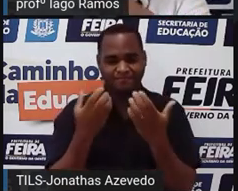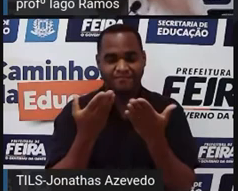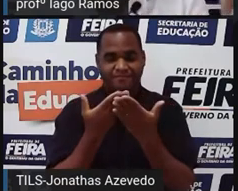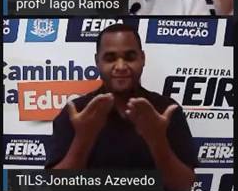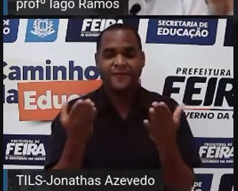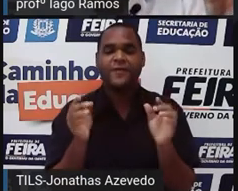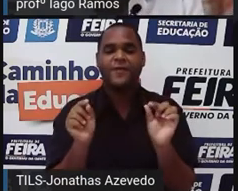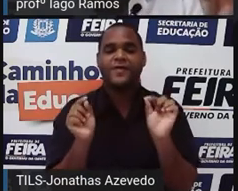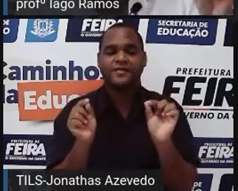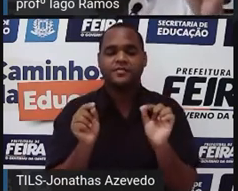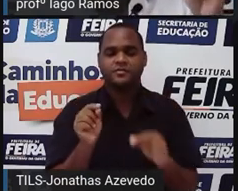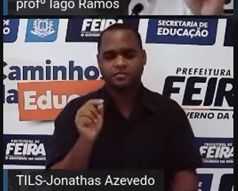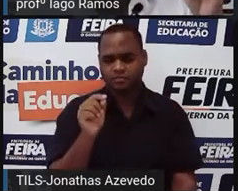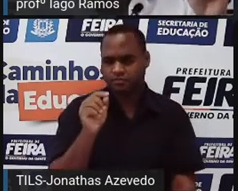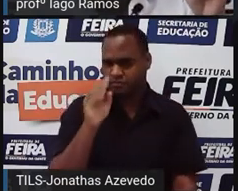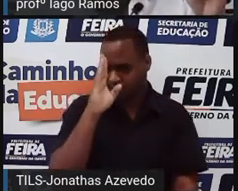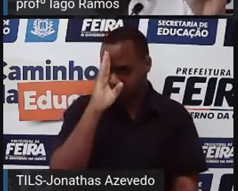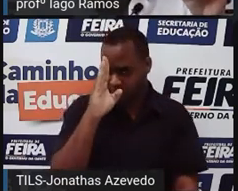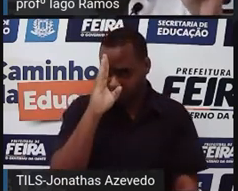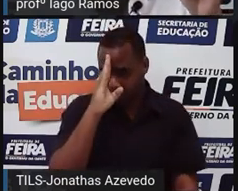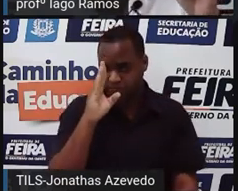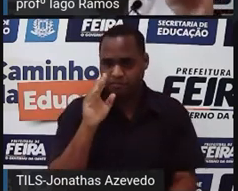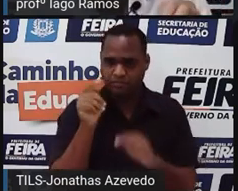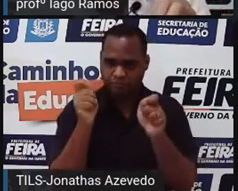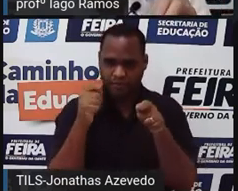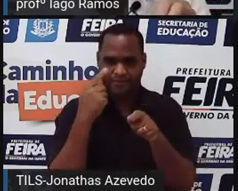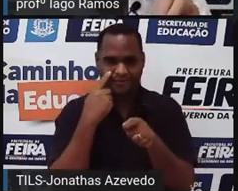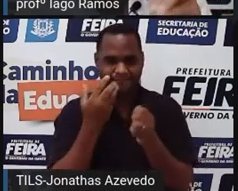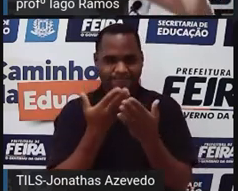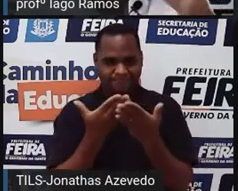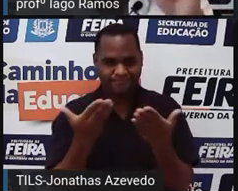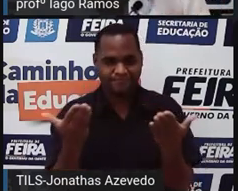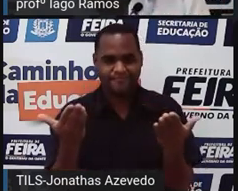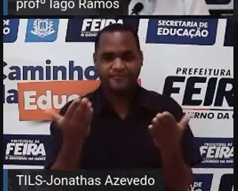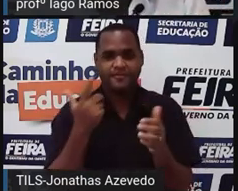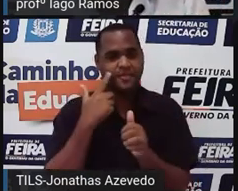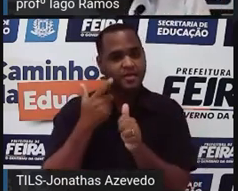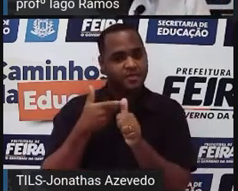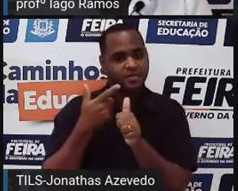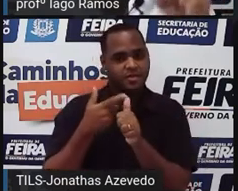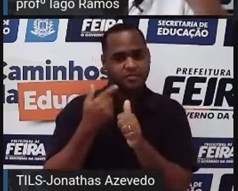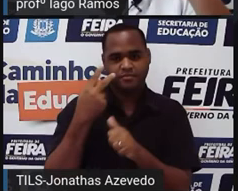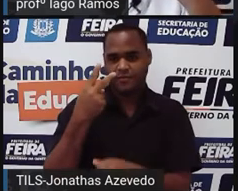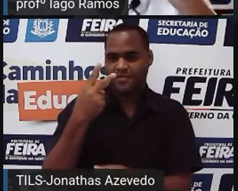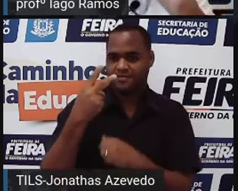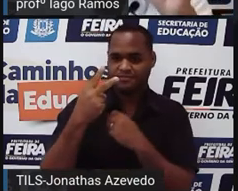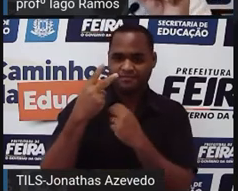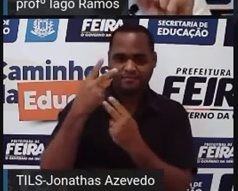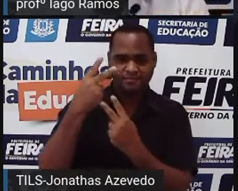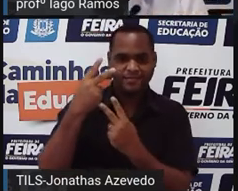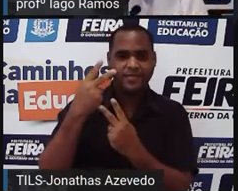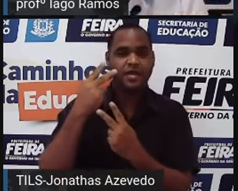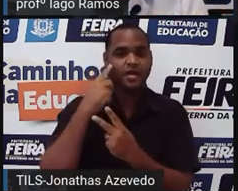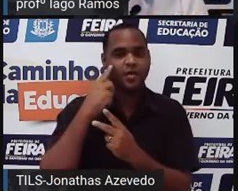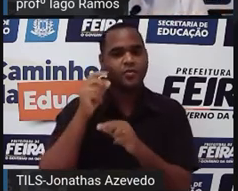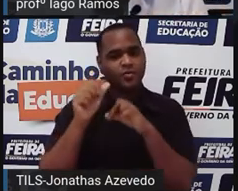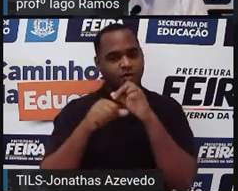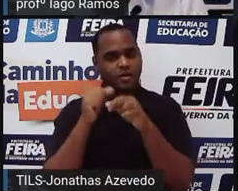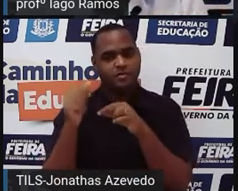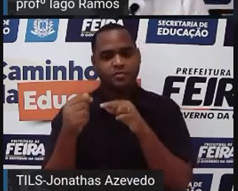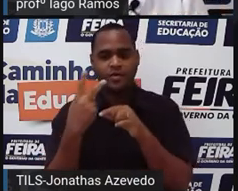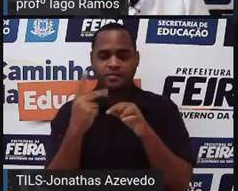você? Direto, você pode fazer assim, ó. Só pegar a base 2, multiplicar pela base